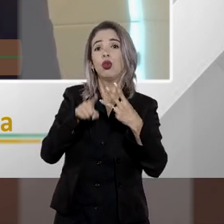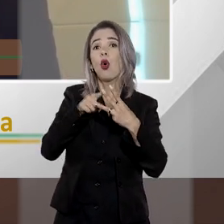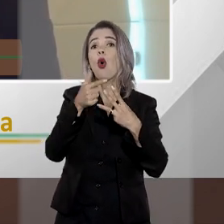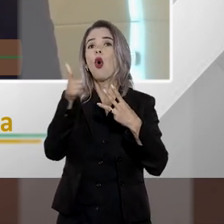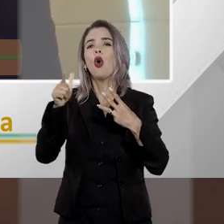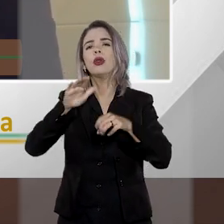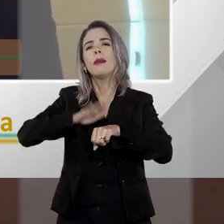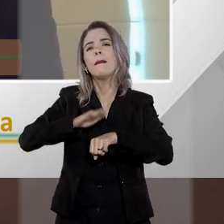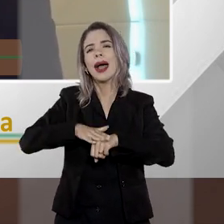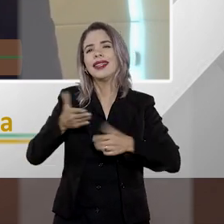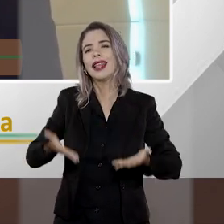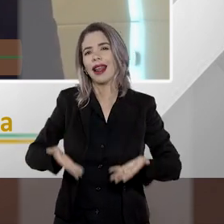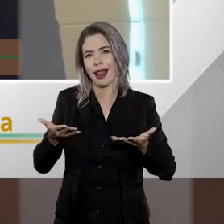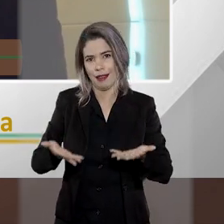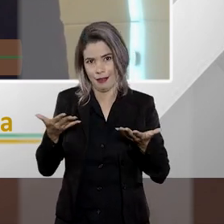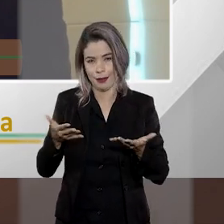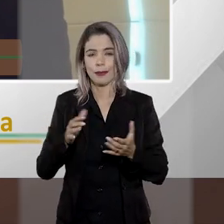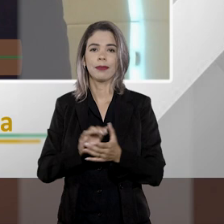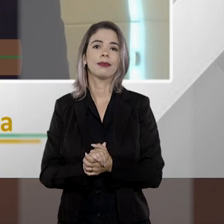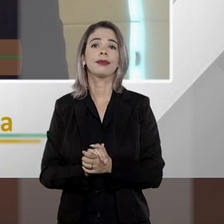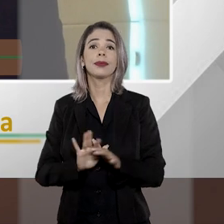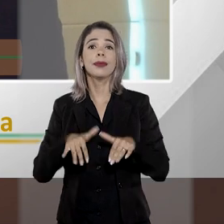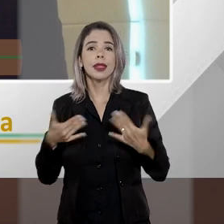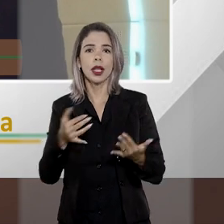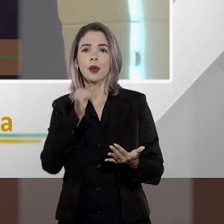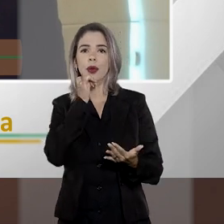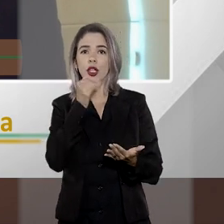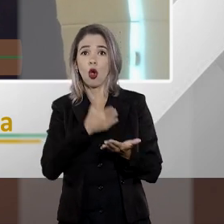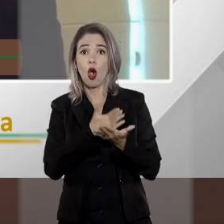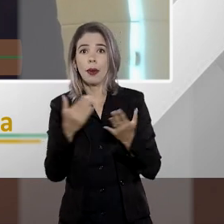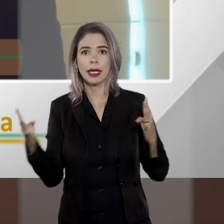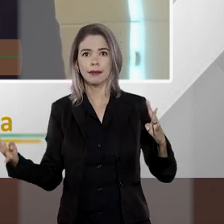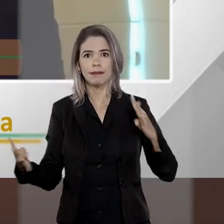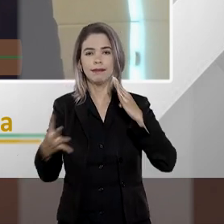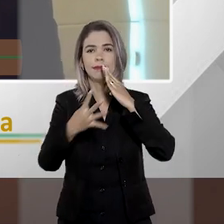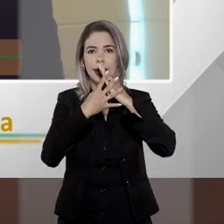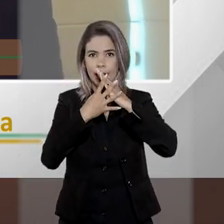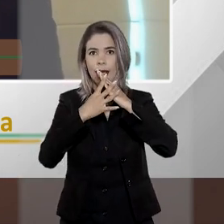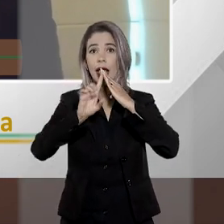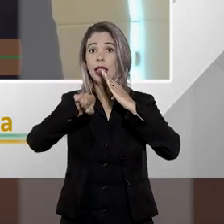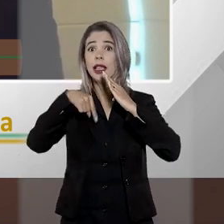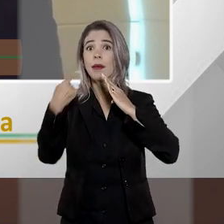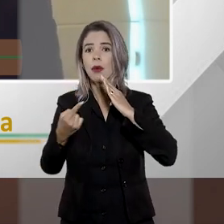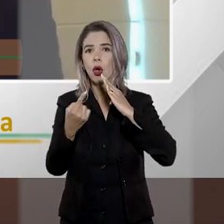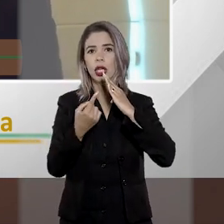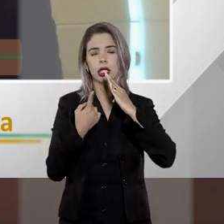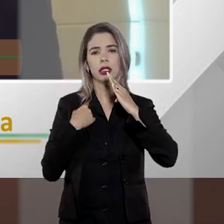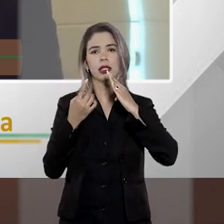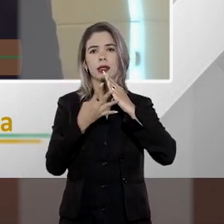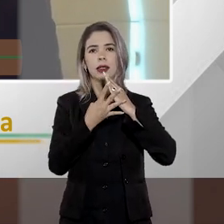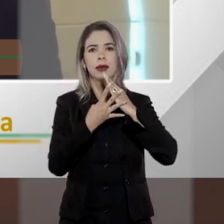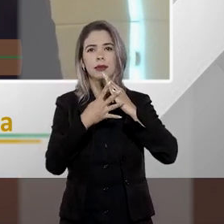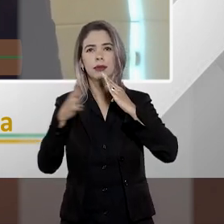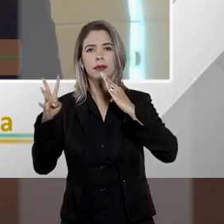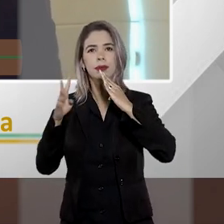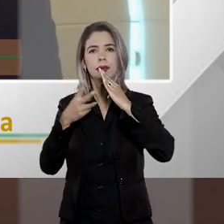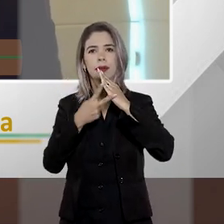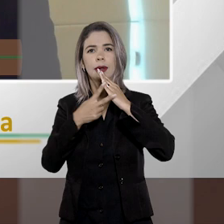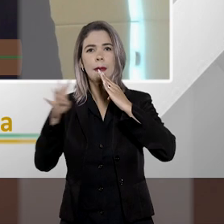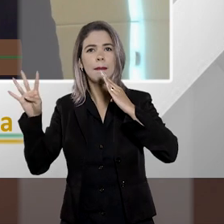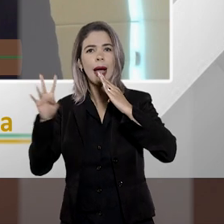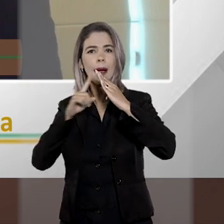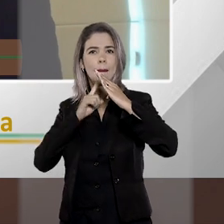esses regimes de cumprimento. Então, partimos, por exemplo, do regime fechado, na sequência passamos para o regime semiaberto, por